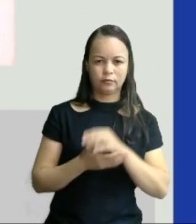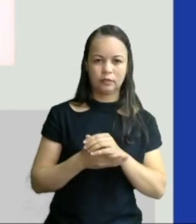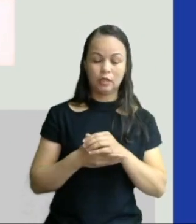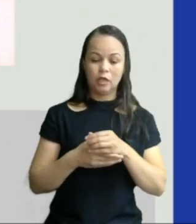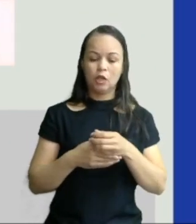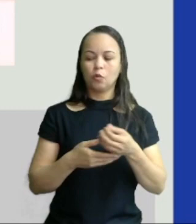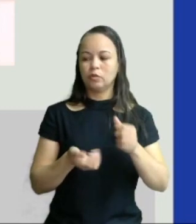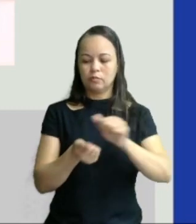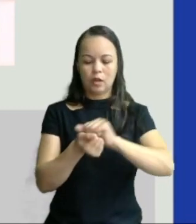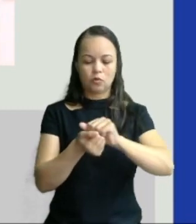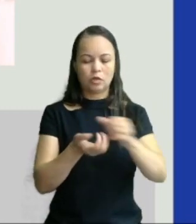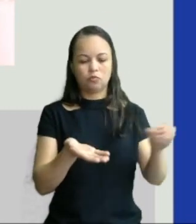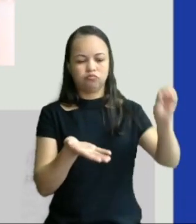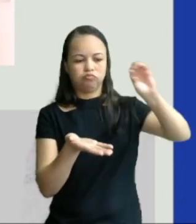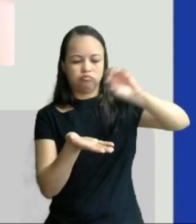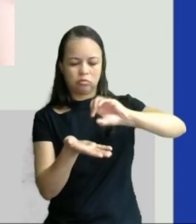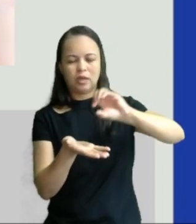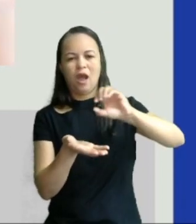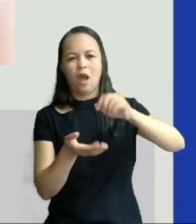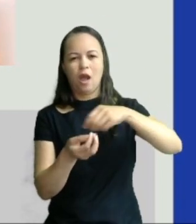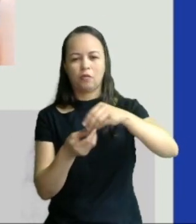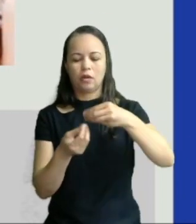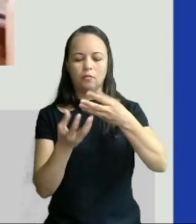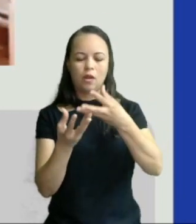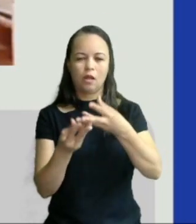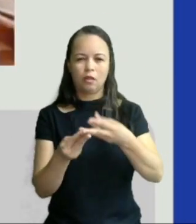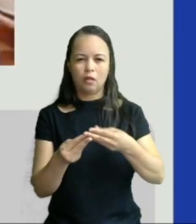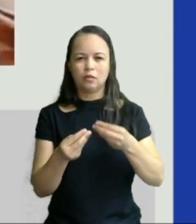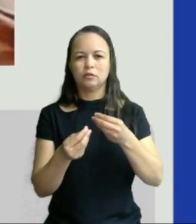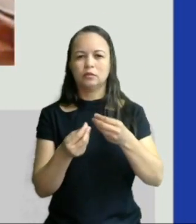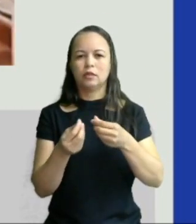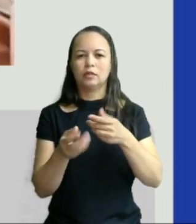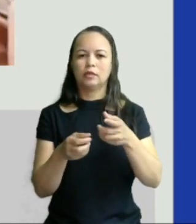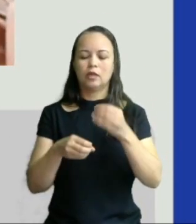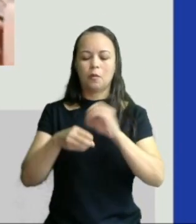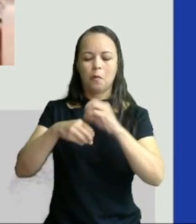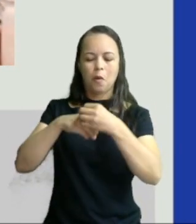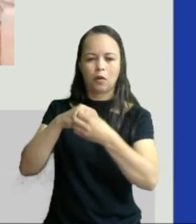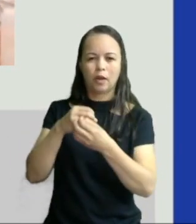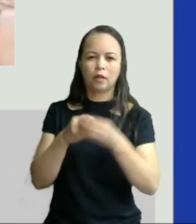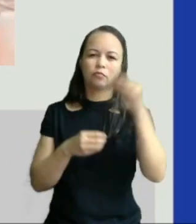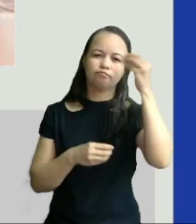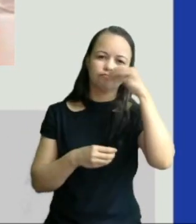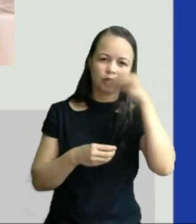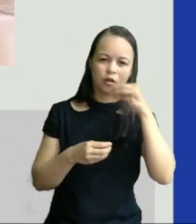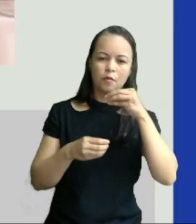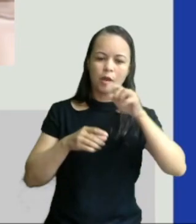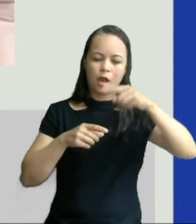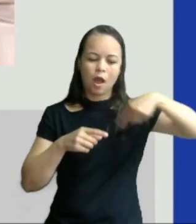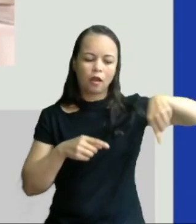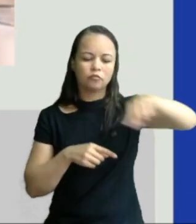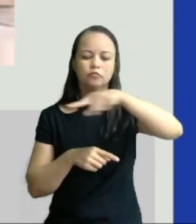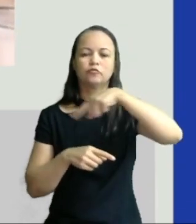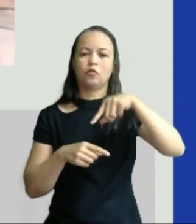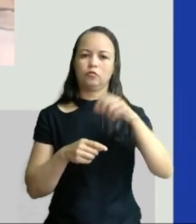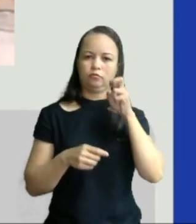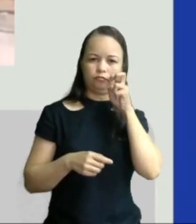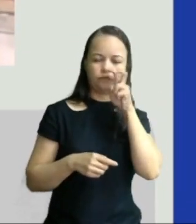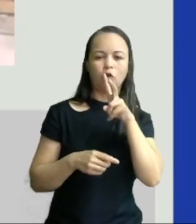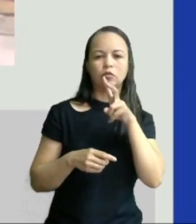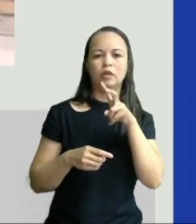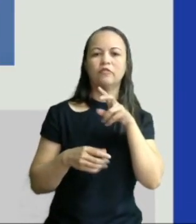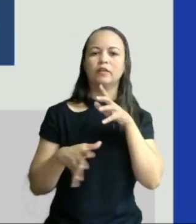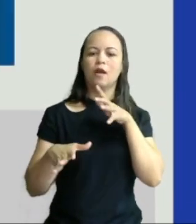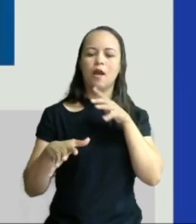joga o detergente na água, então no ponto em que o detergente caiu, a atração entre as moléculas está fraca, mas em volta está forte. E isso faz a água